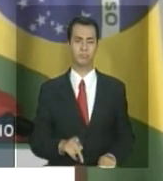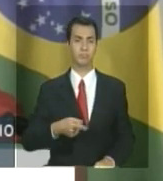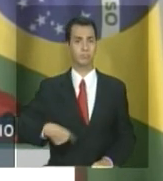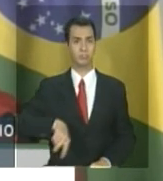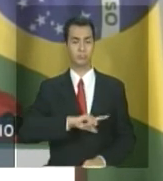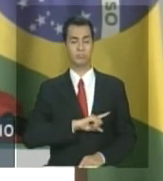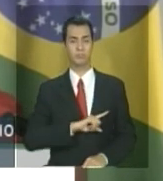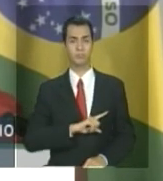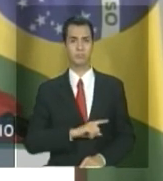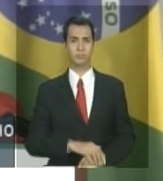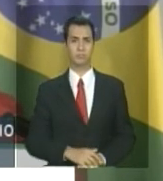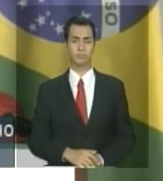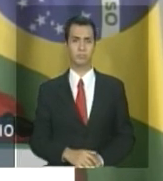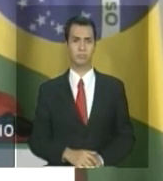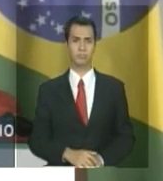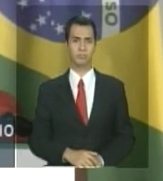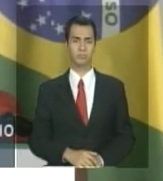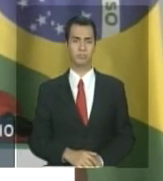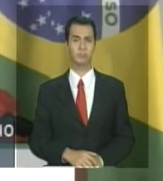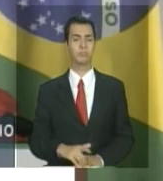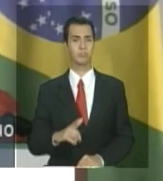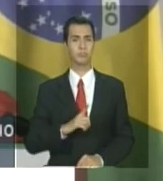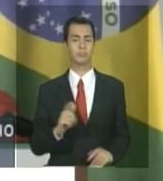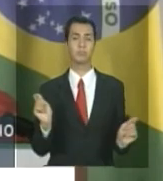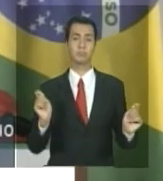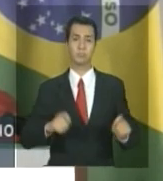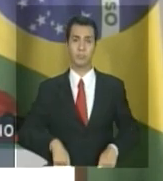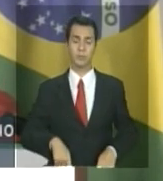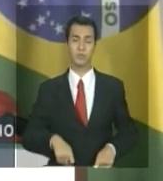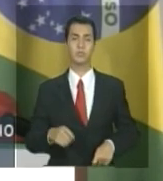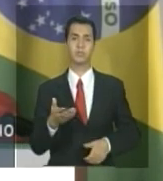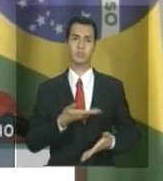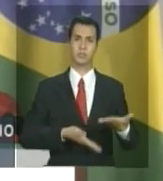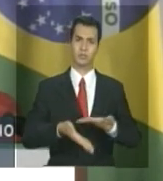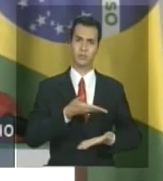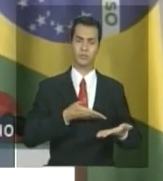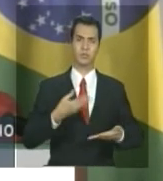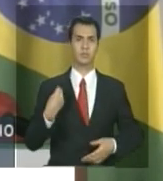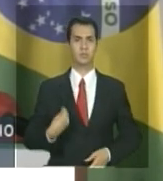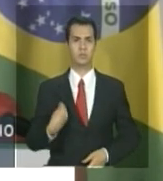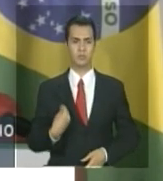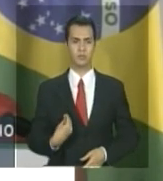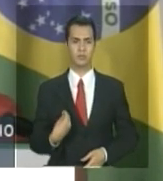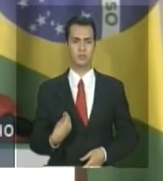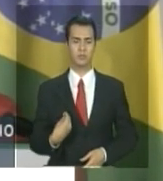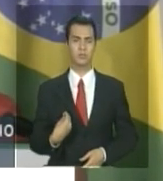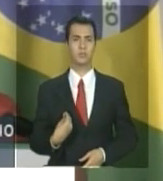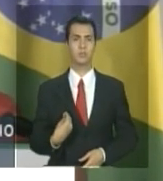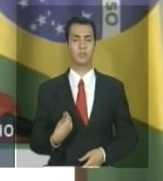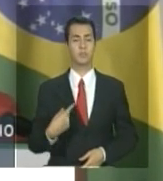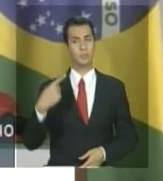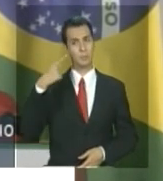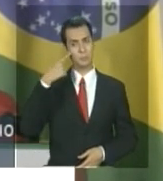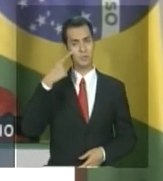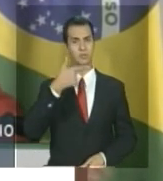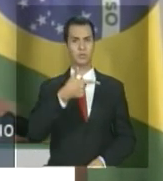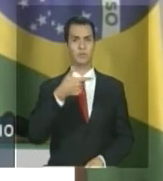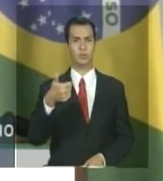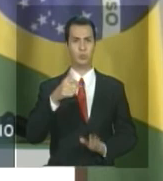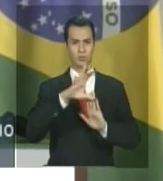nós tenhamos condições de viver e de compartilhar. Um século que eu tenho